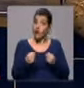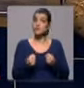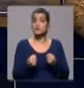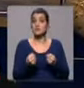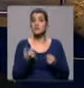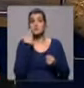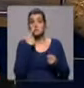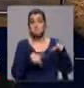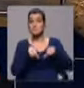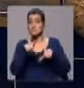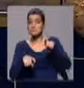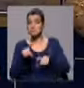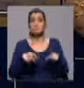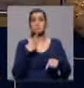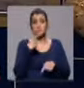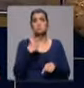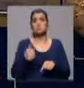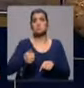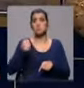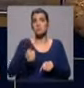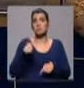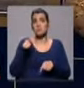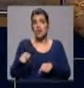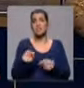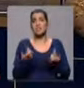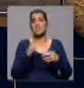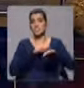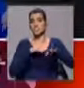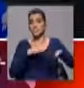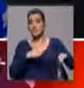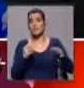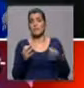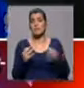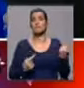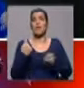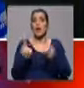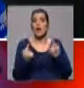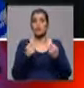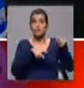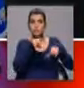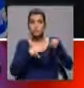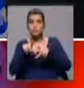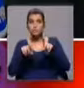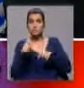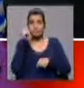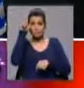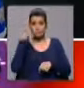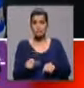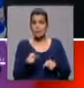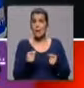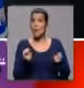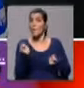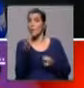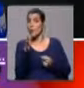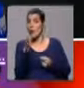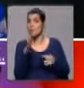sondagens. Todas as sondagens dão vantagem ao partido de extrema-esquerda e algumas sondagens colocam já o Syriza próximo do limiar